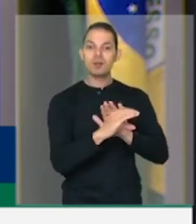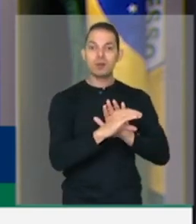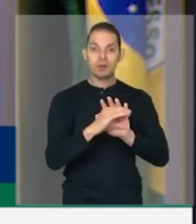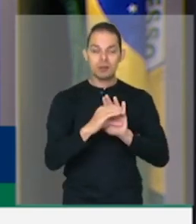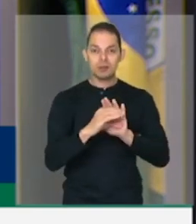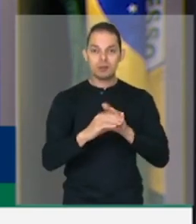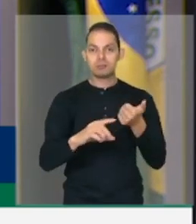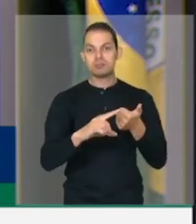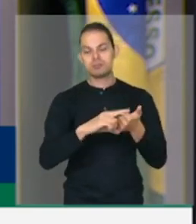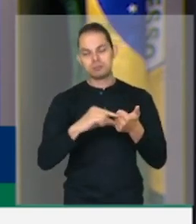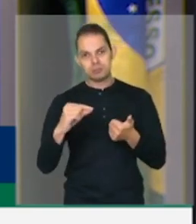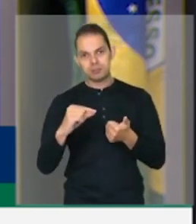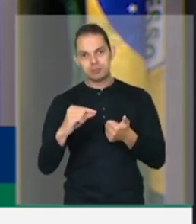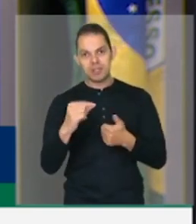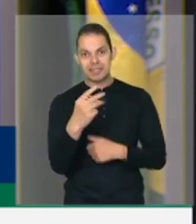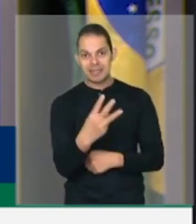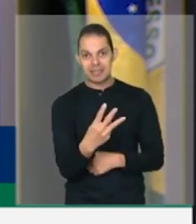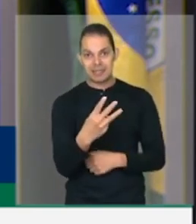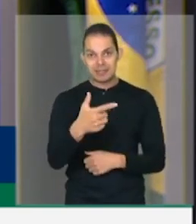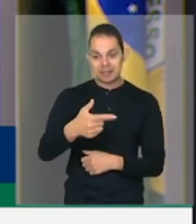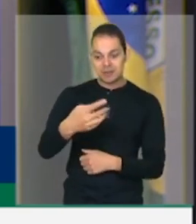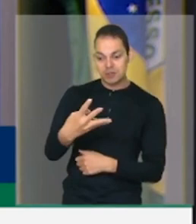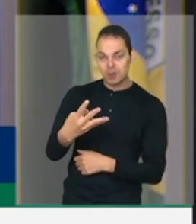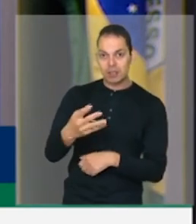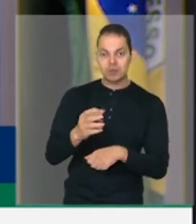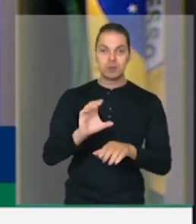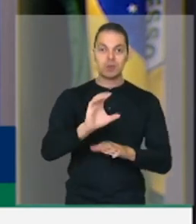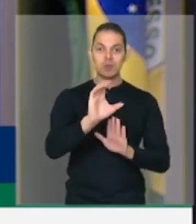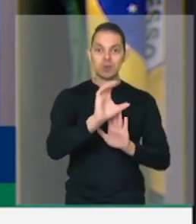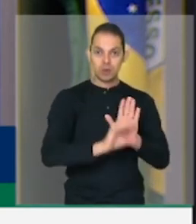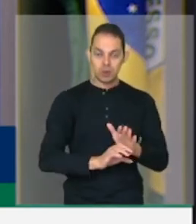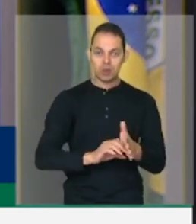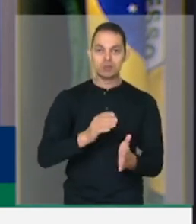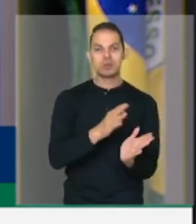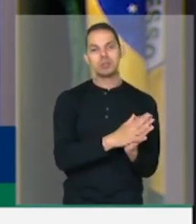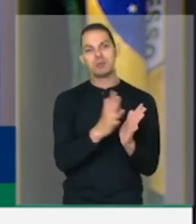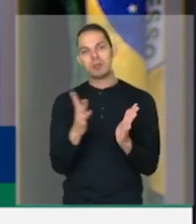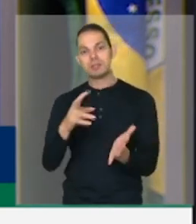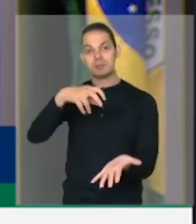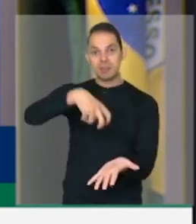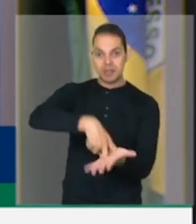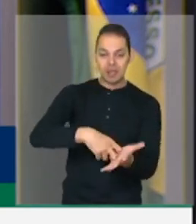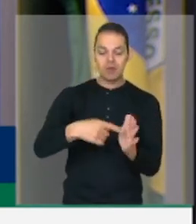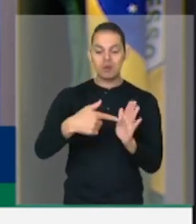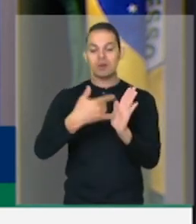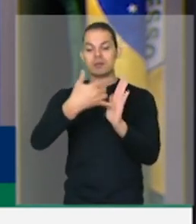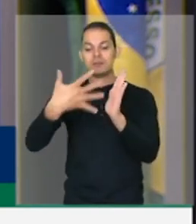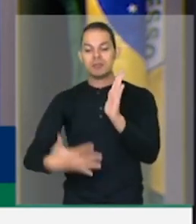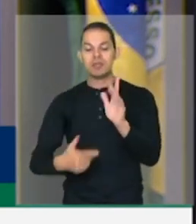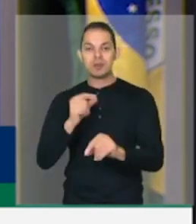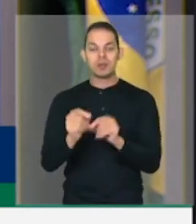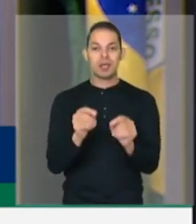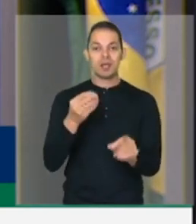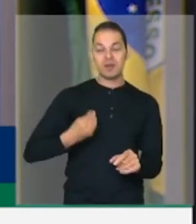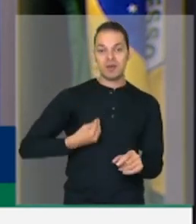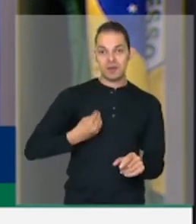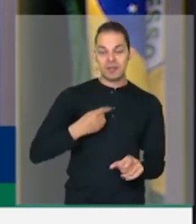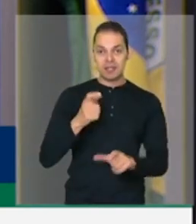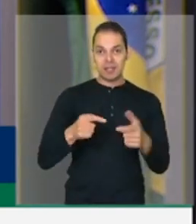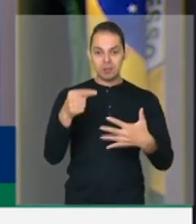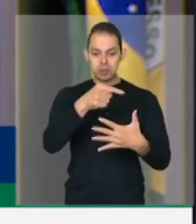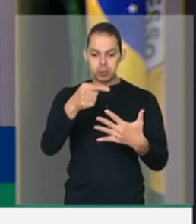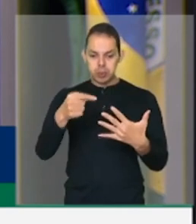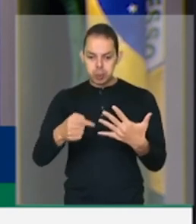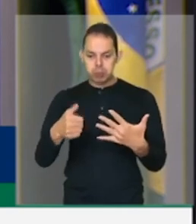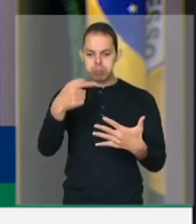parágrafo do artigo 324 do Código de Processo Penal em que diz que presentes os requisitos